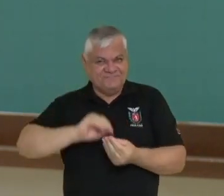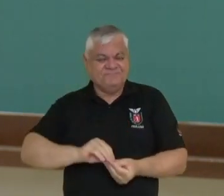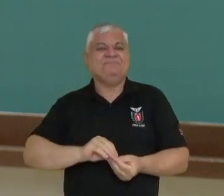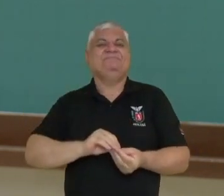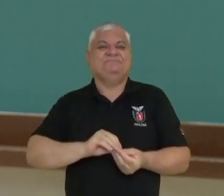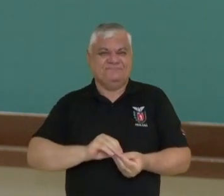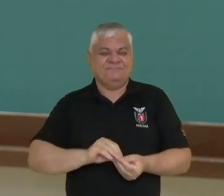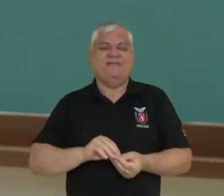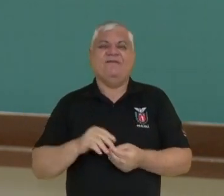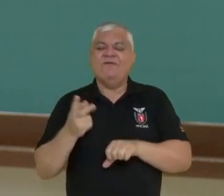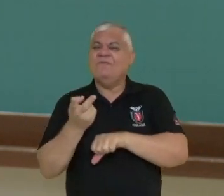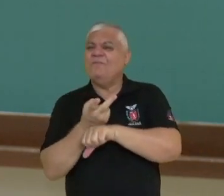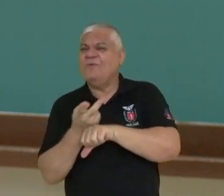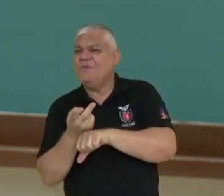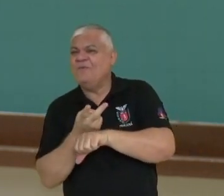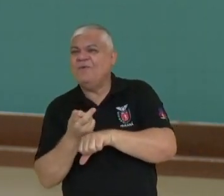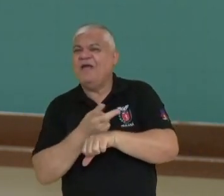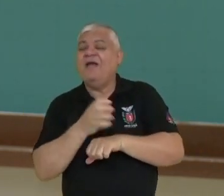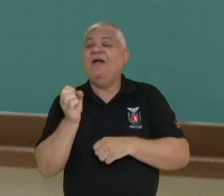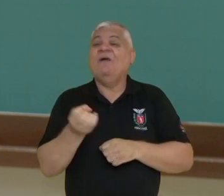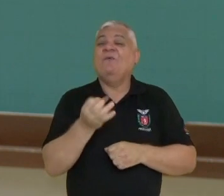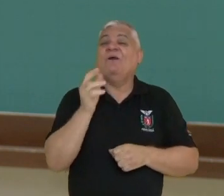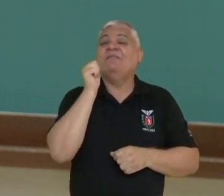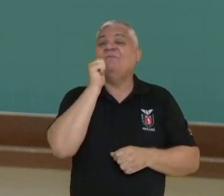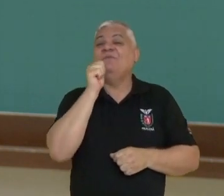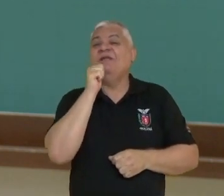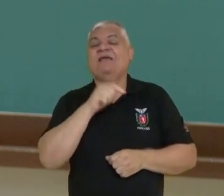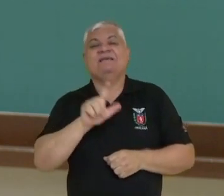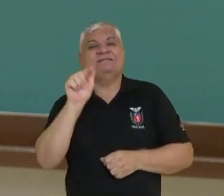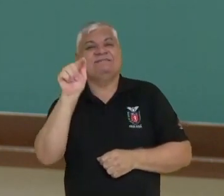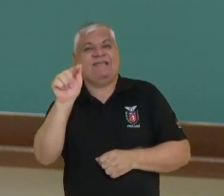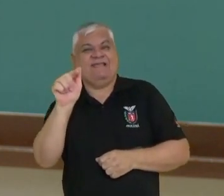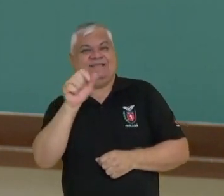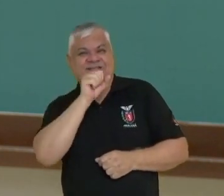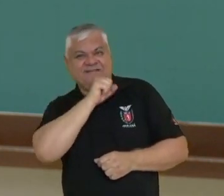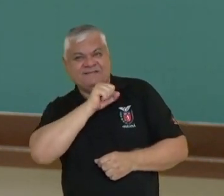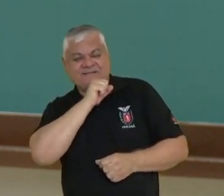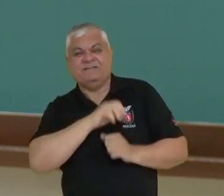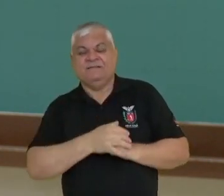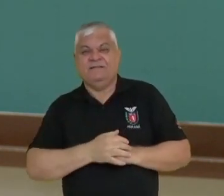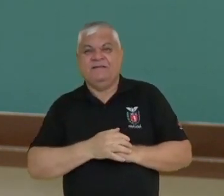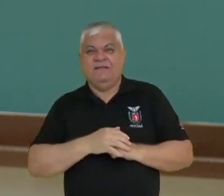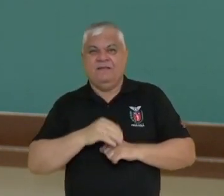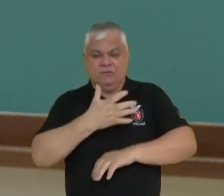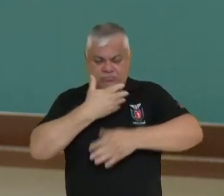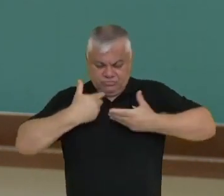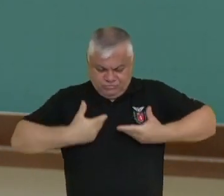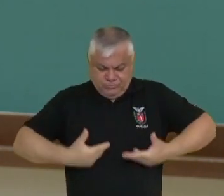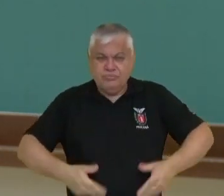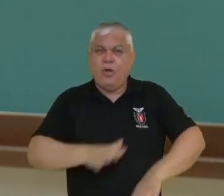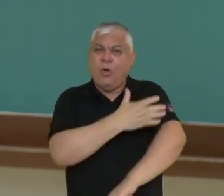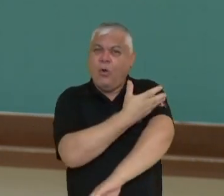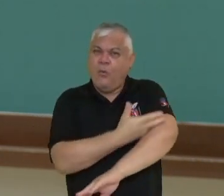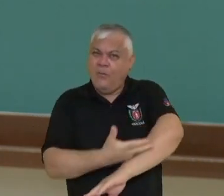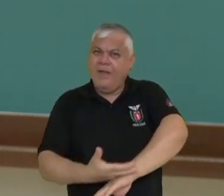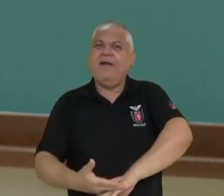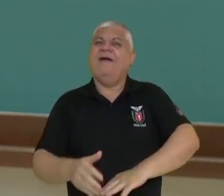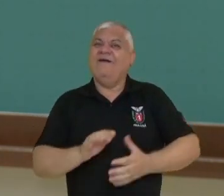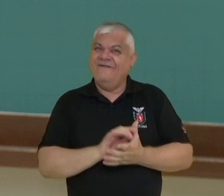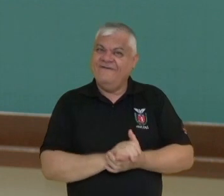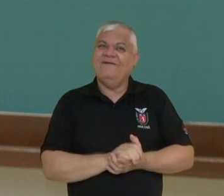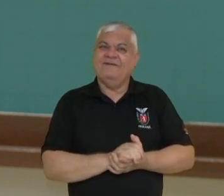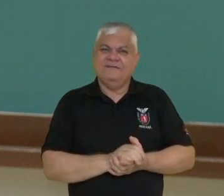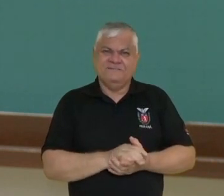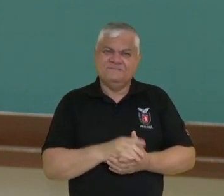eu vou procurar ali dentro do texto e eu consigo identificar aquela informação facilmente. Isso é muito interessante,